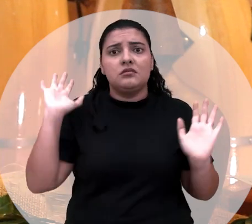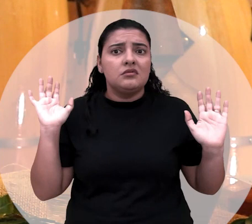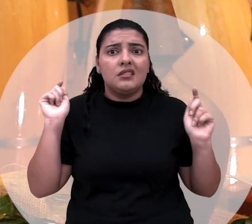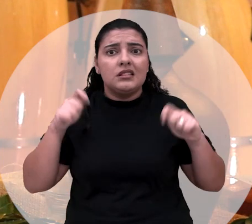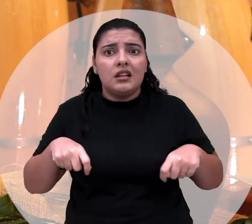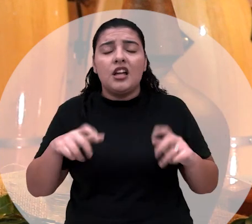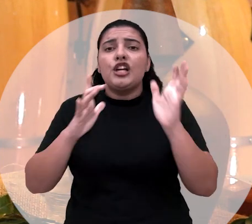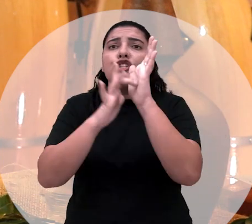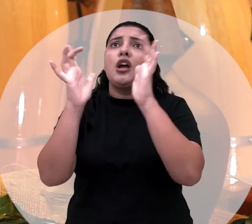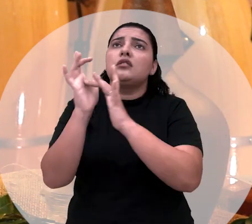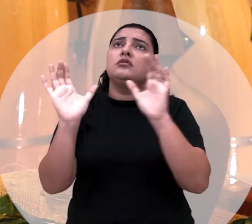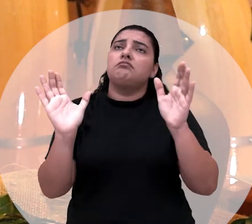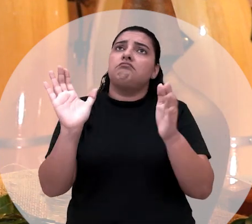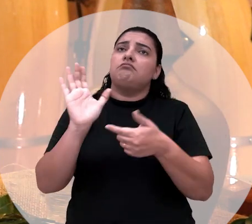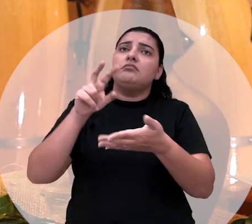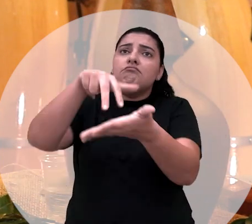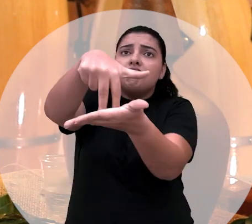A imagem de Jesus Cristo está lá no nosso altar.